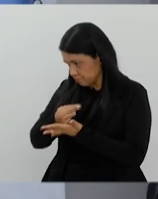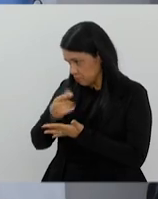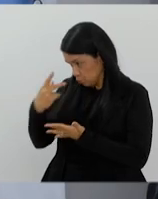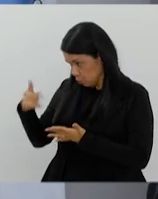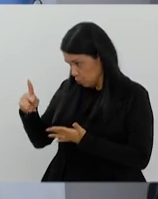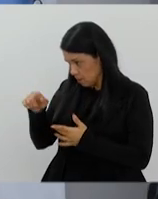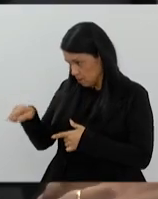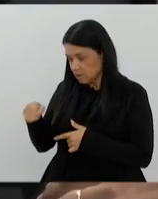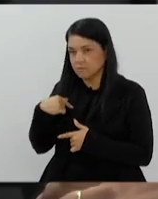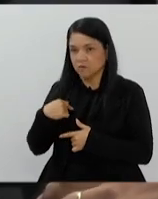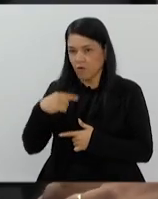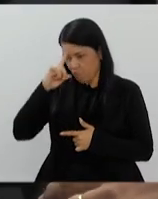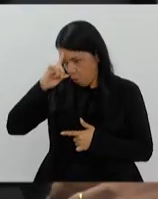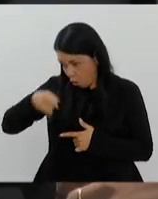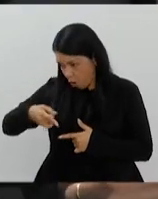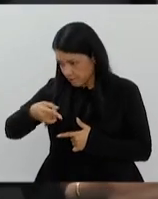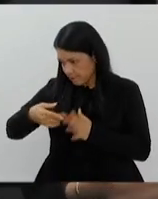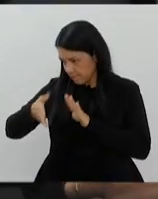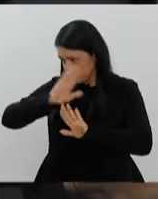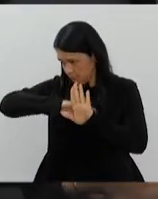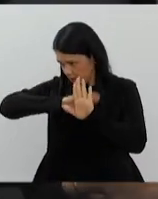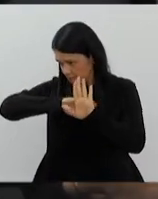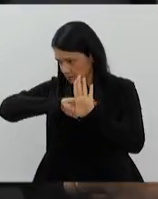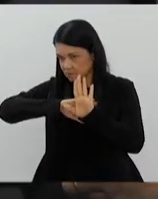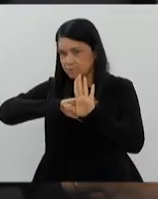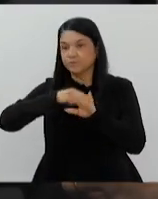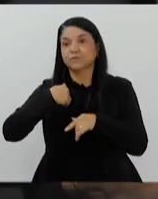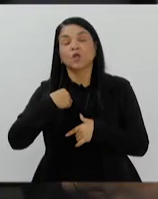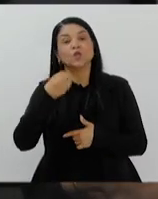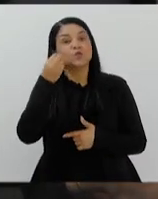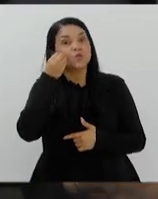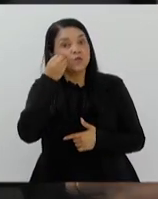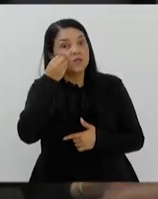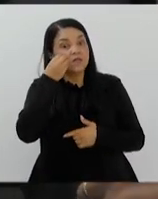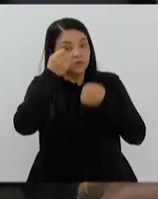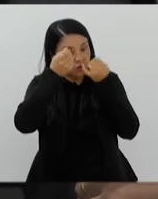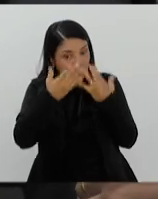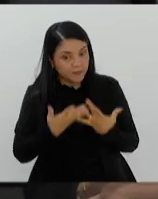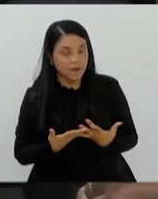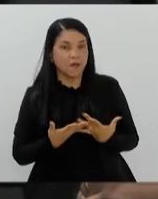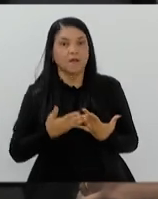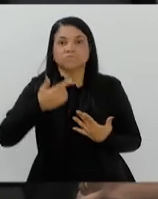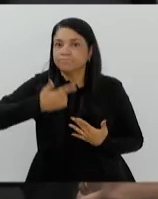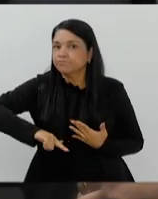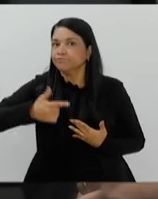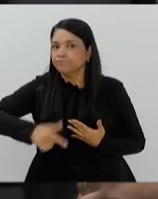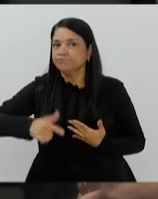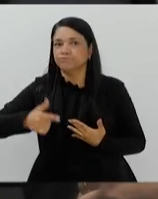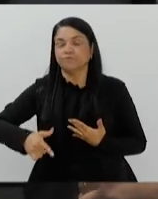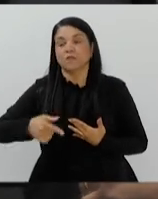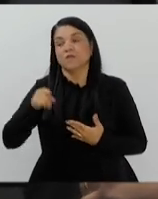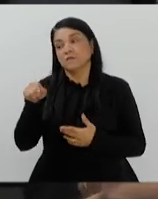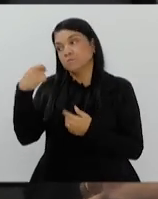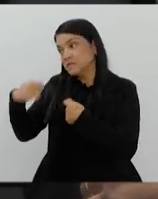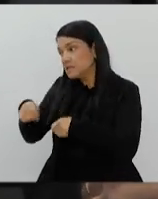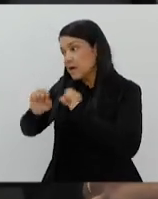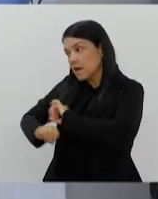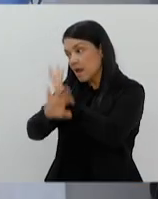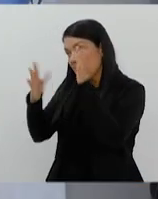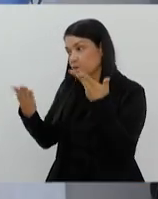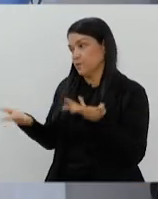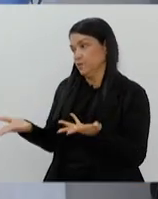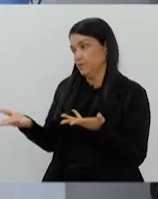cima geralmente é isso que eu eu tô tentando repetir aqui várias vezes mas a só tem que ser Clara ou é a